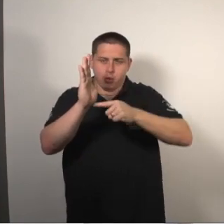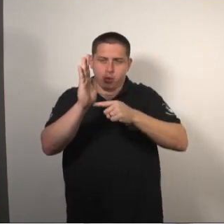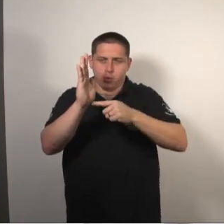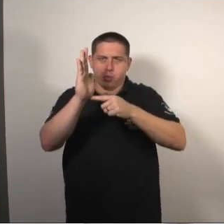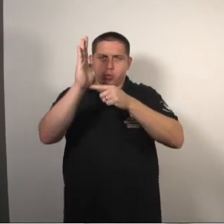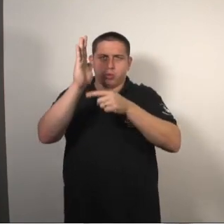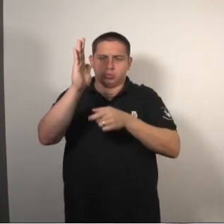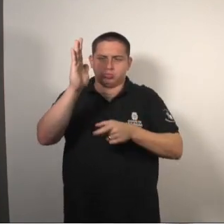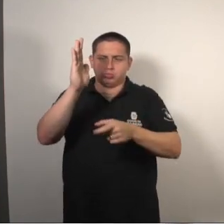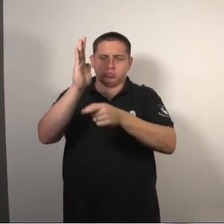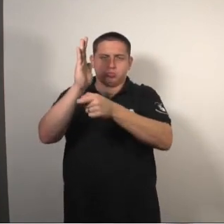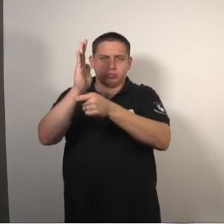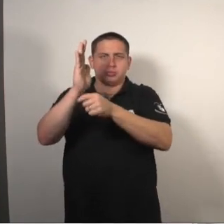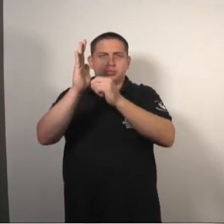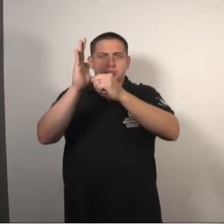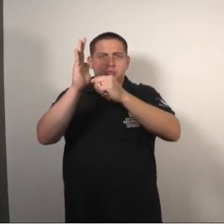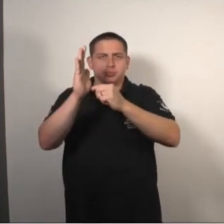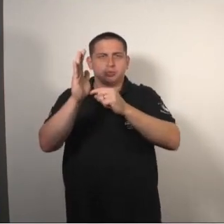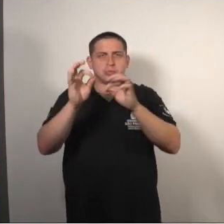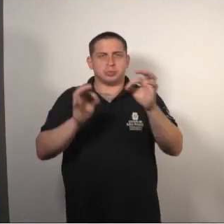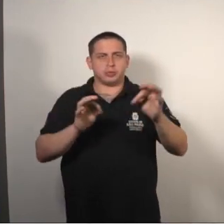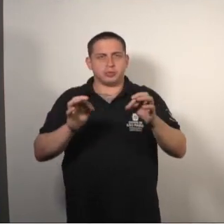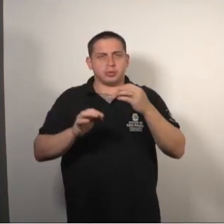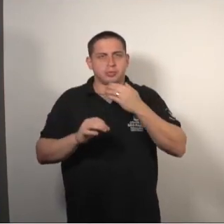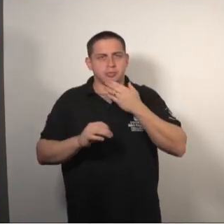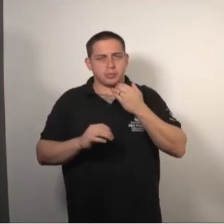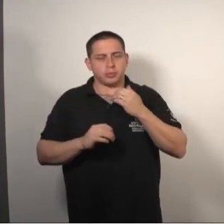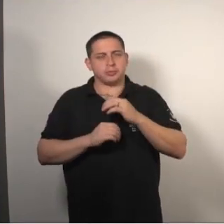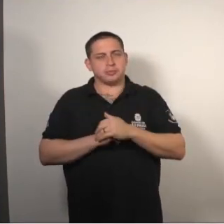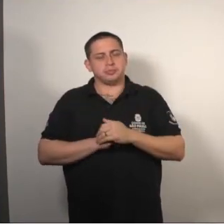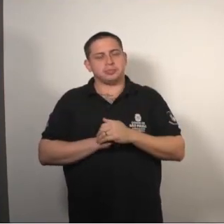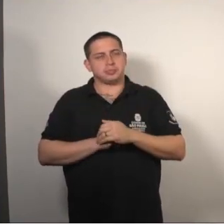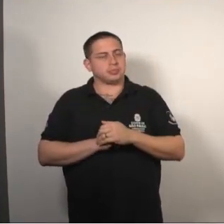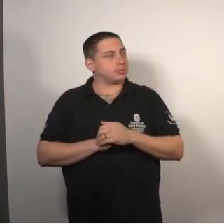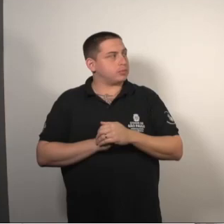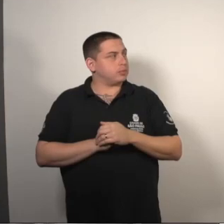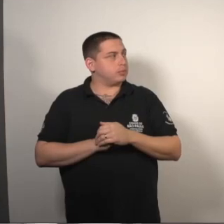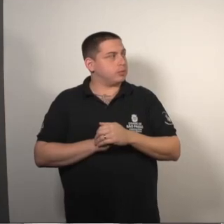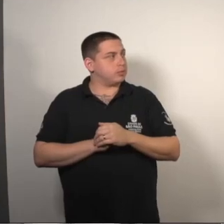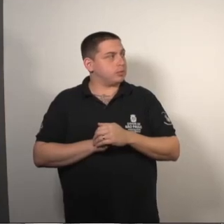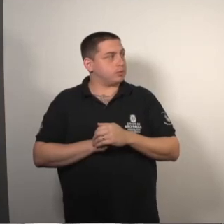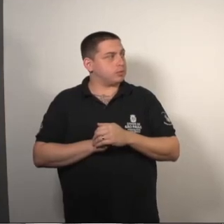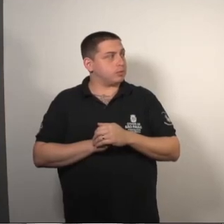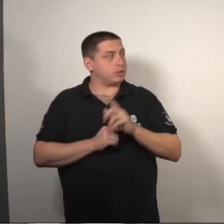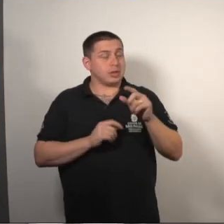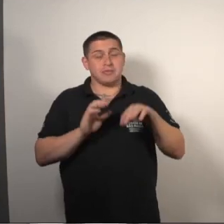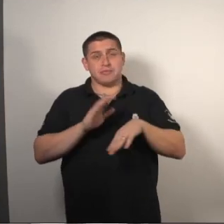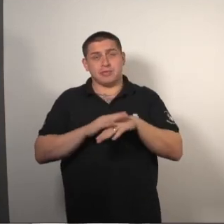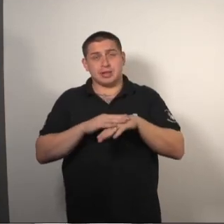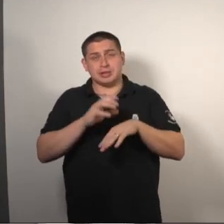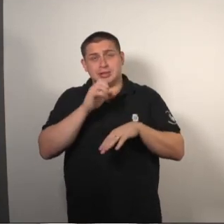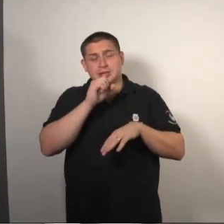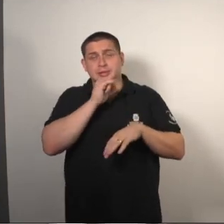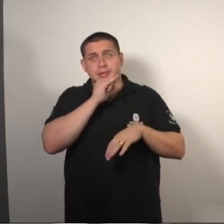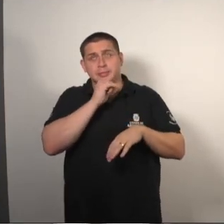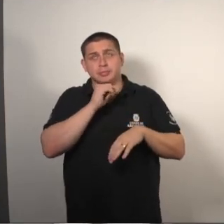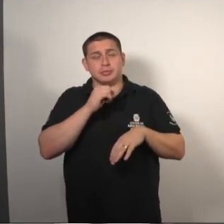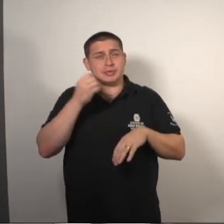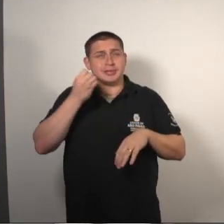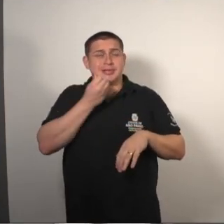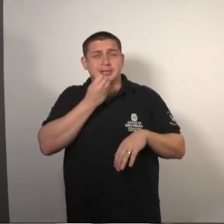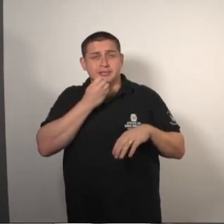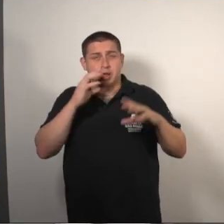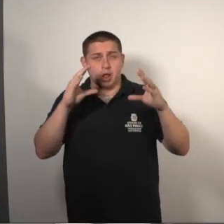E depois põe o novo, que é esse equipamento, e depois desce a estrutura. Essa operação é feita nos finais de semana, a gente começa sexta-feira, às 22